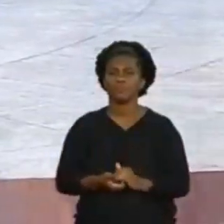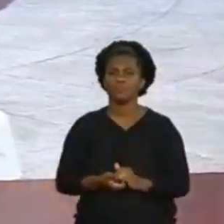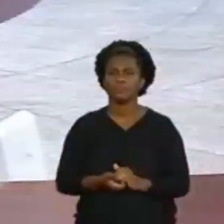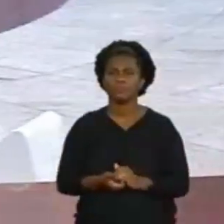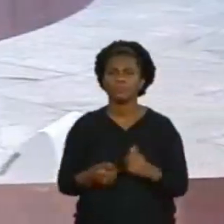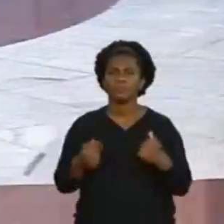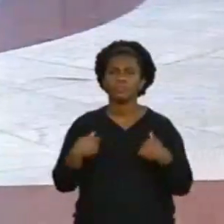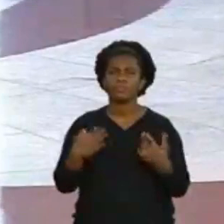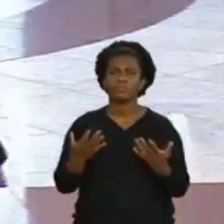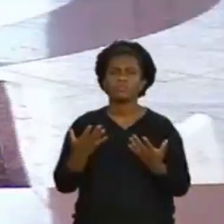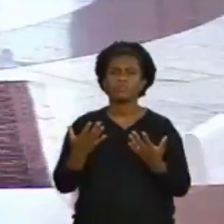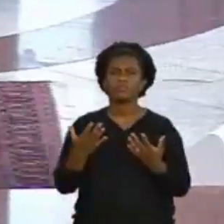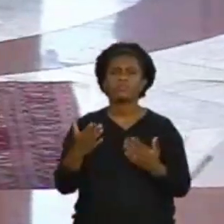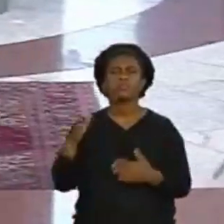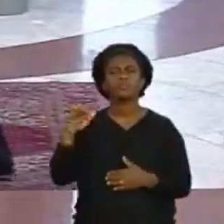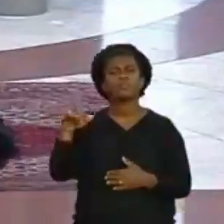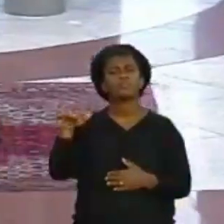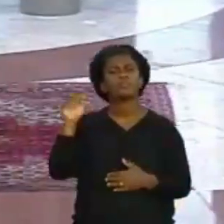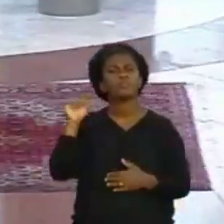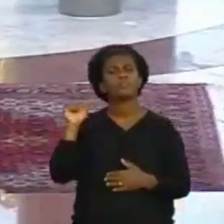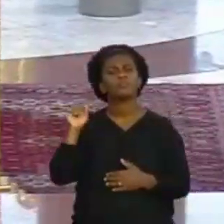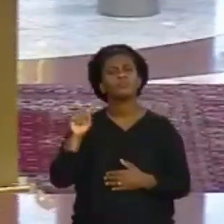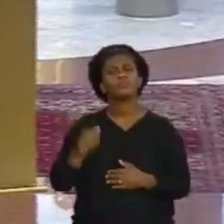Eu queria chamar